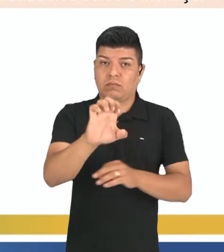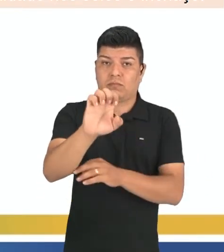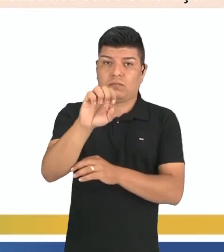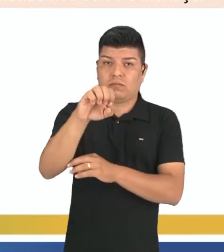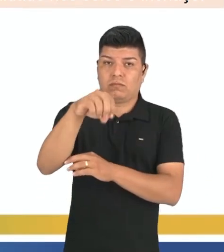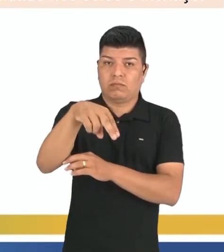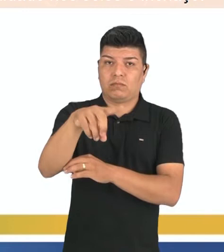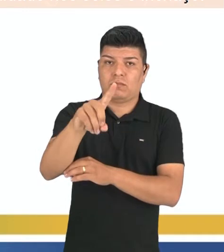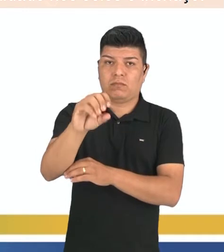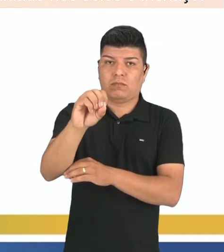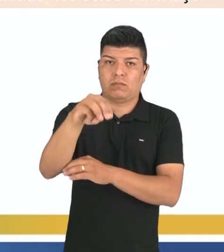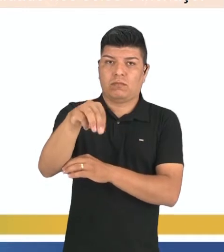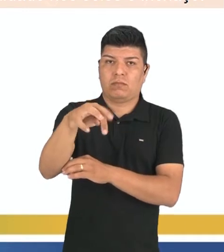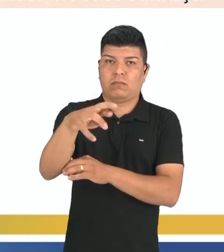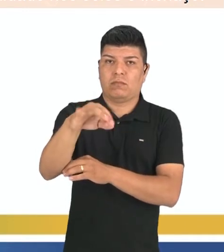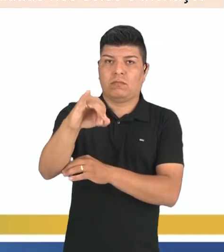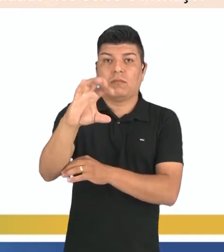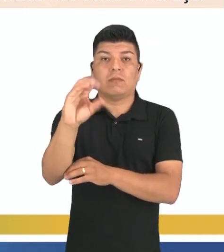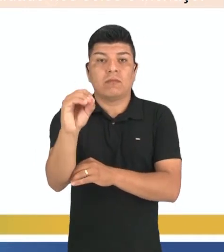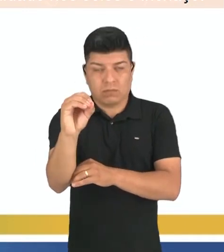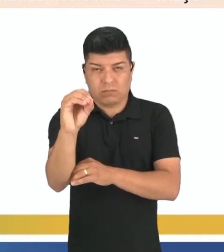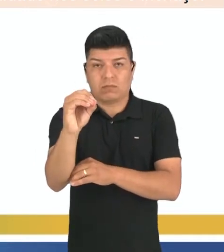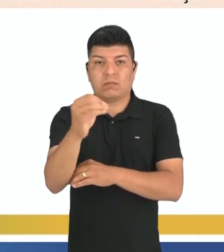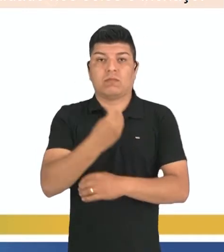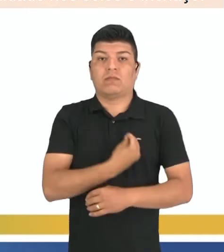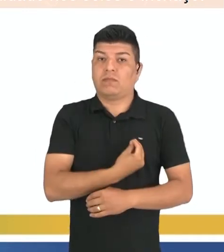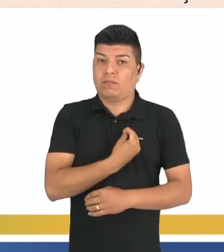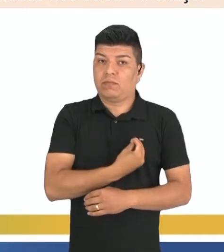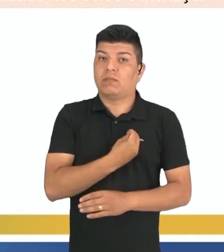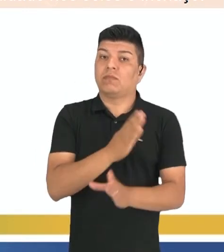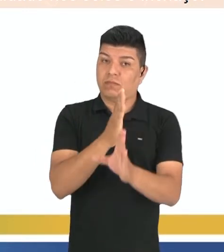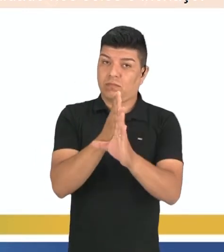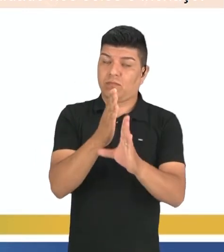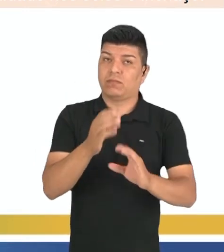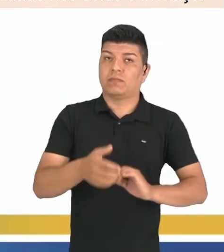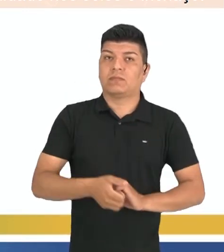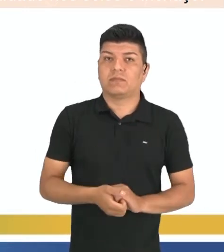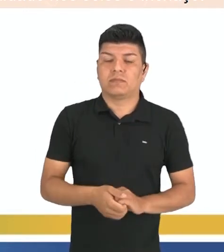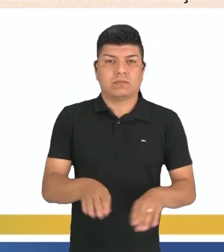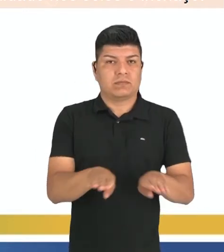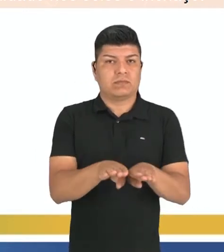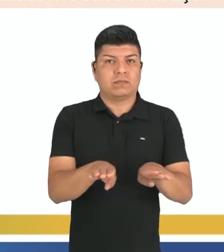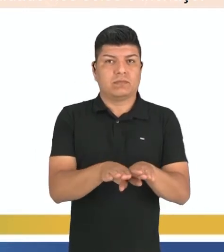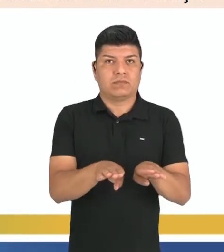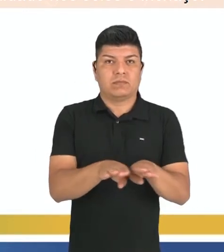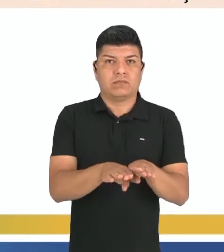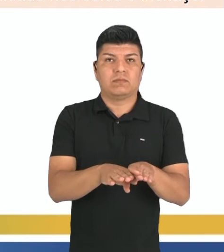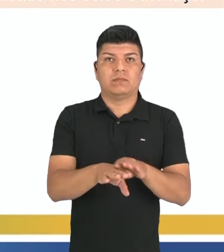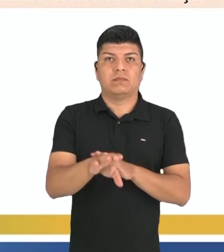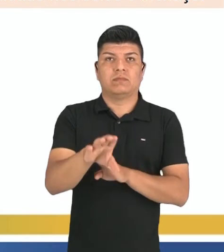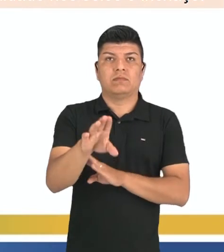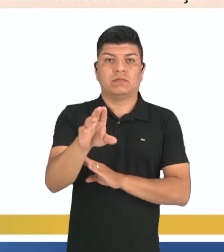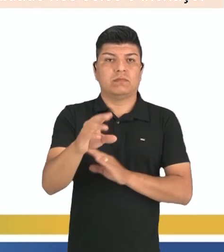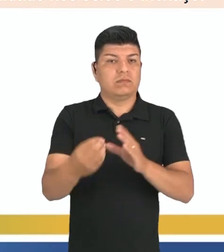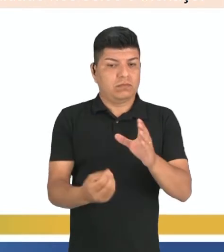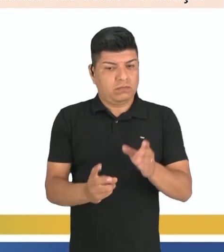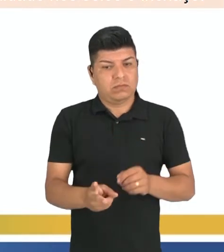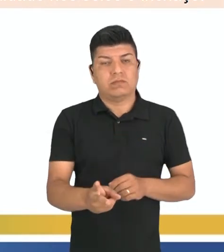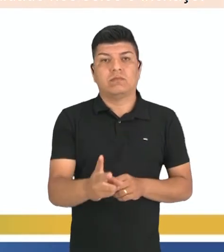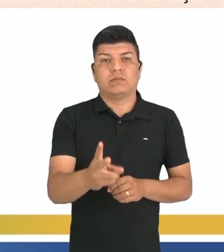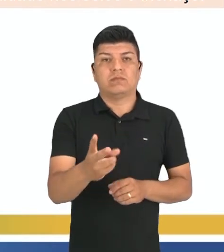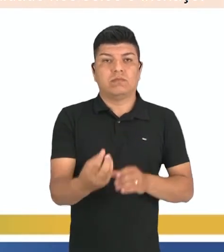se desenvolvendo e se mantém devido à presença da progesterona. E além disso, o estrogênio também continua